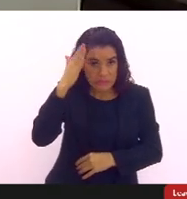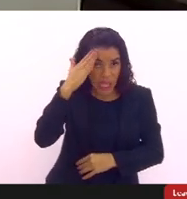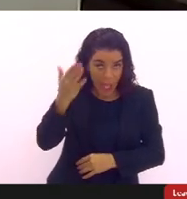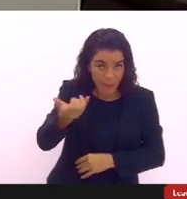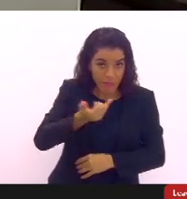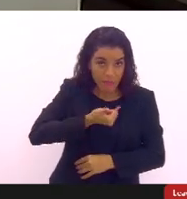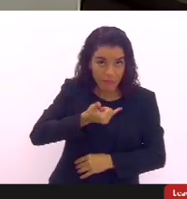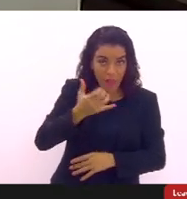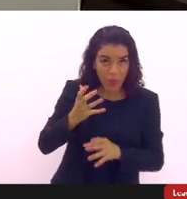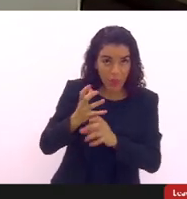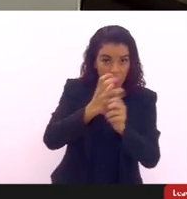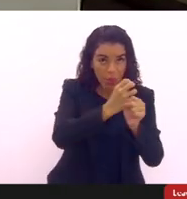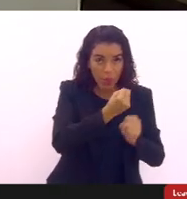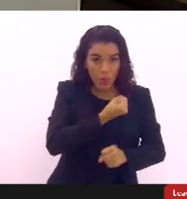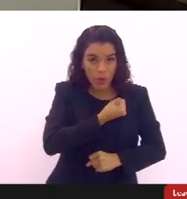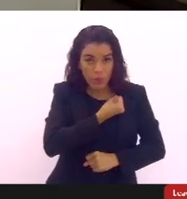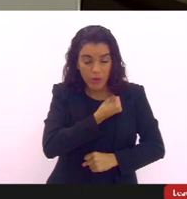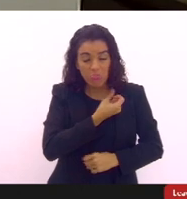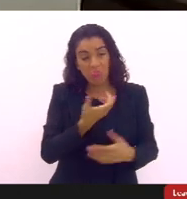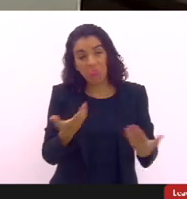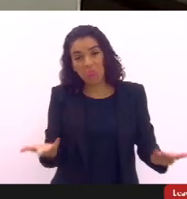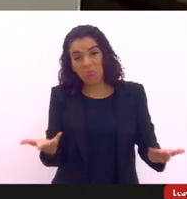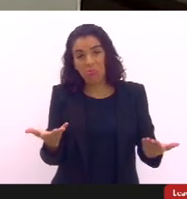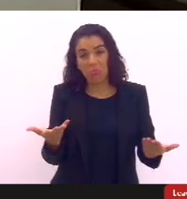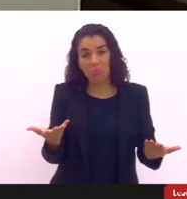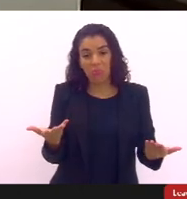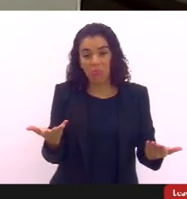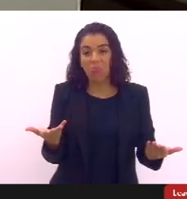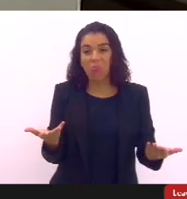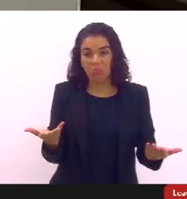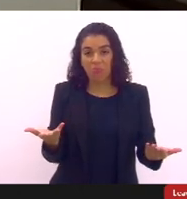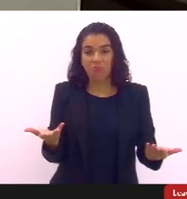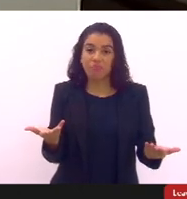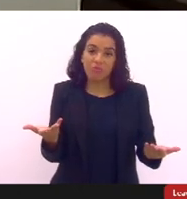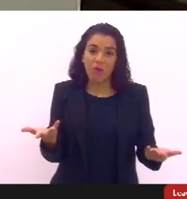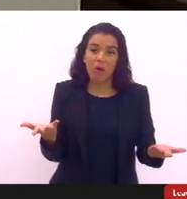desses números agora, entendeu? Então, assim, eu vou abrir aqui